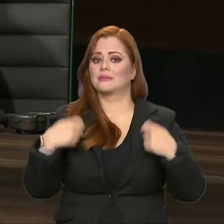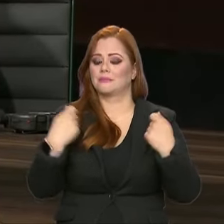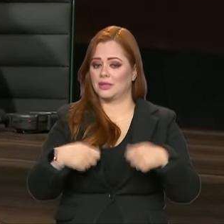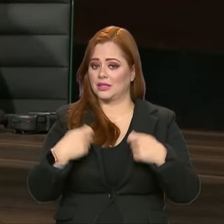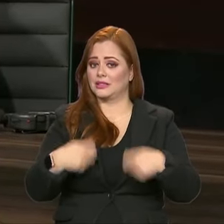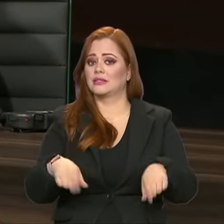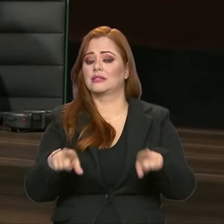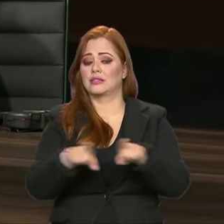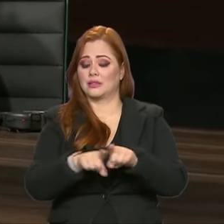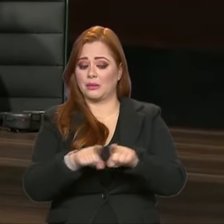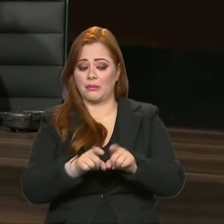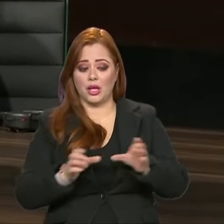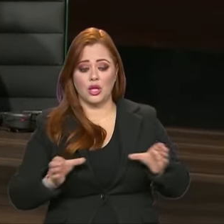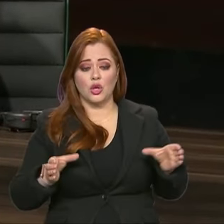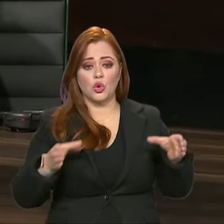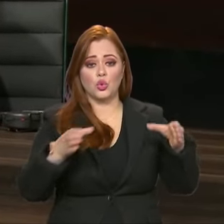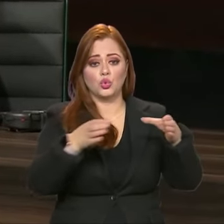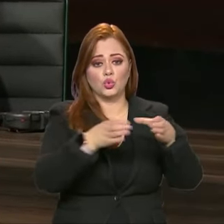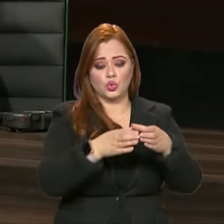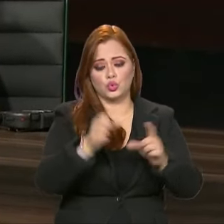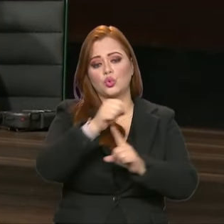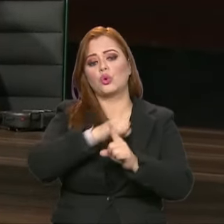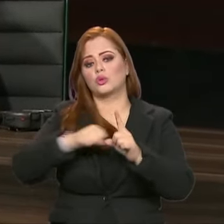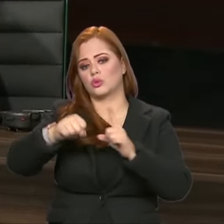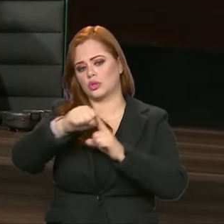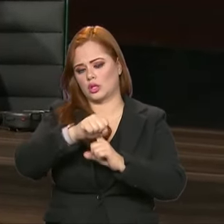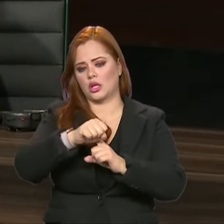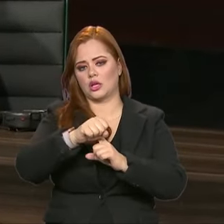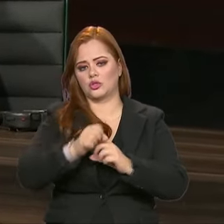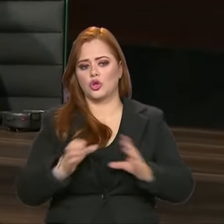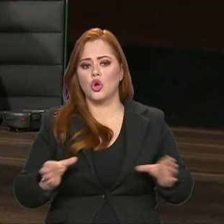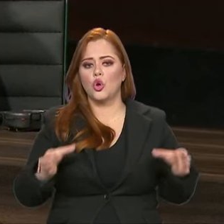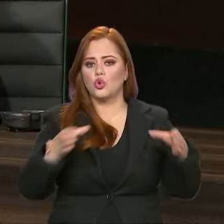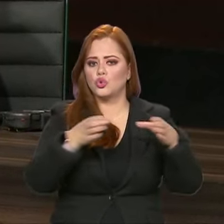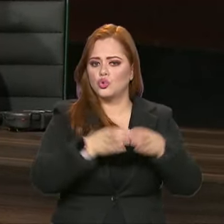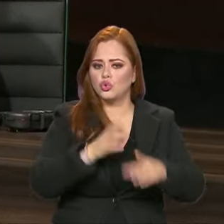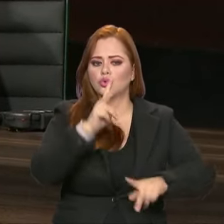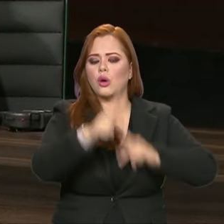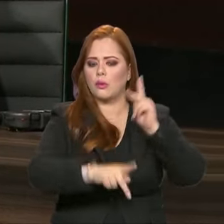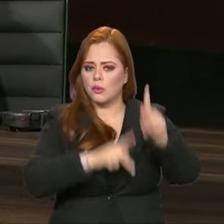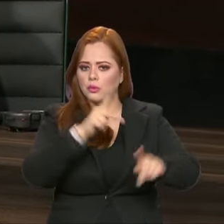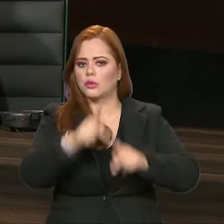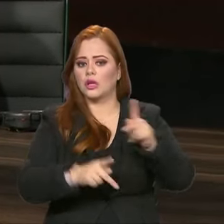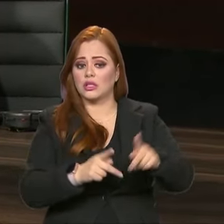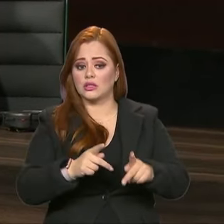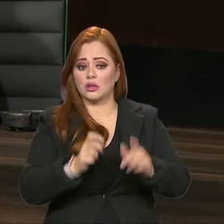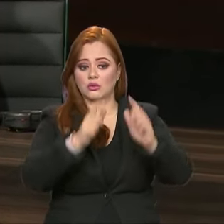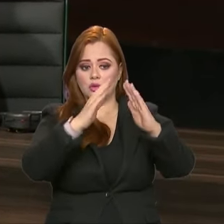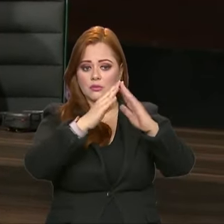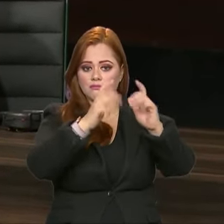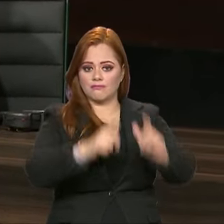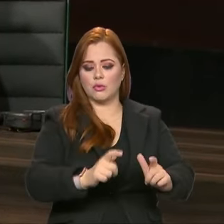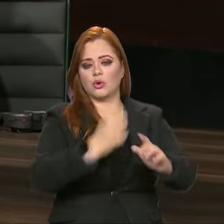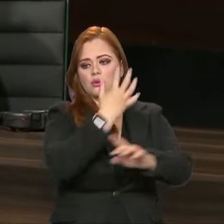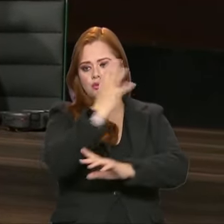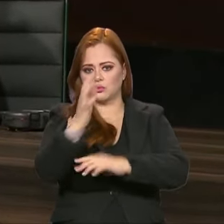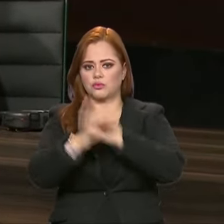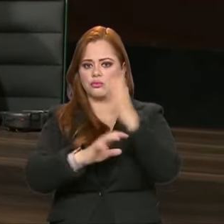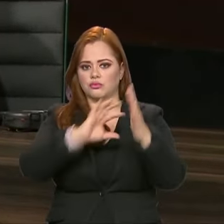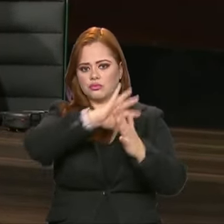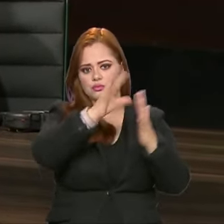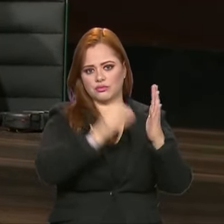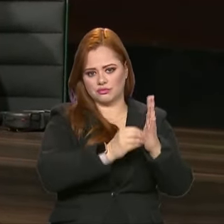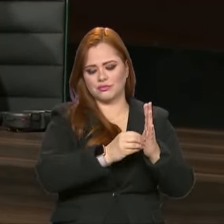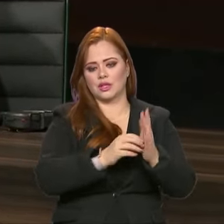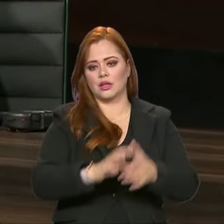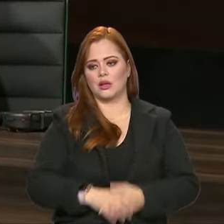fará conjuntamente com a sociedade civil, conjuntamente com os povos que habitam a Amazônia. E o presidente Lula